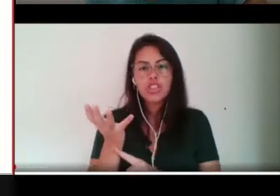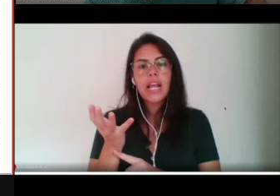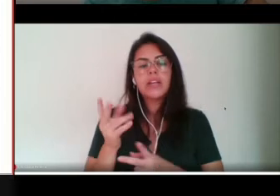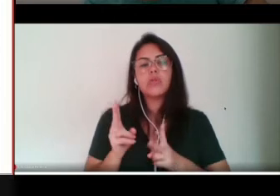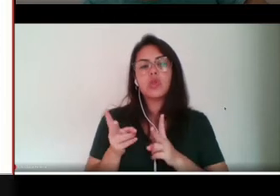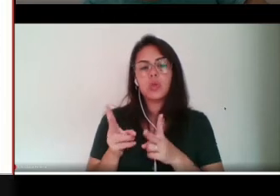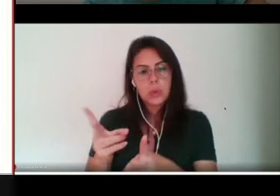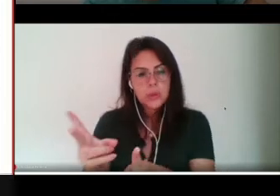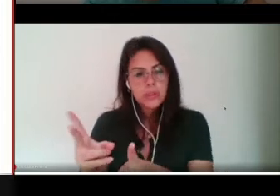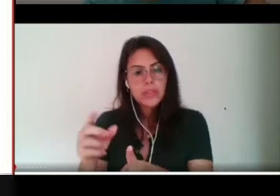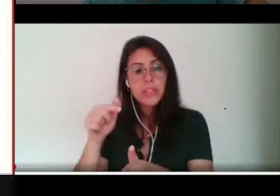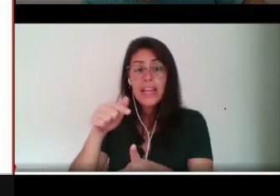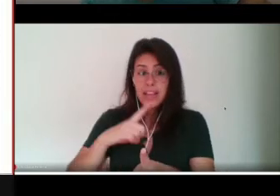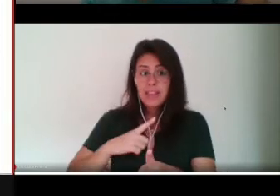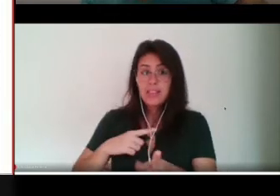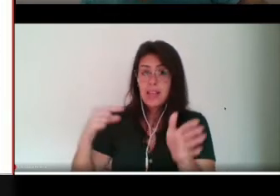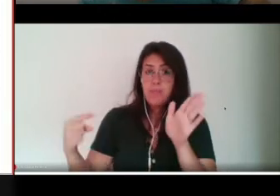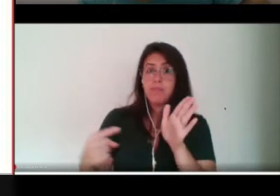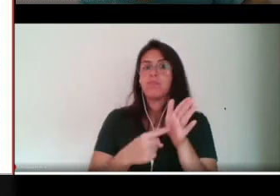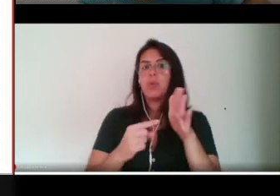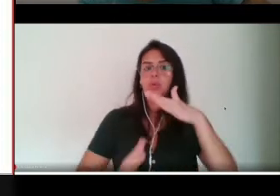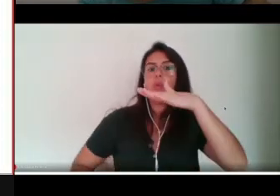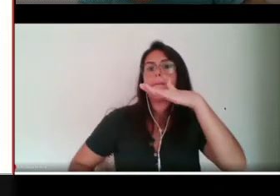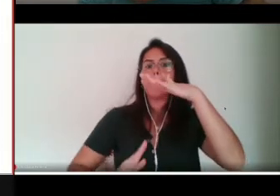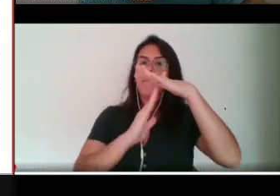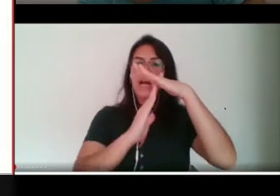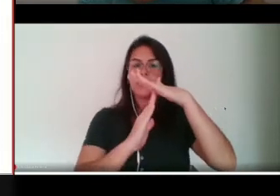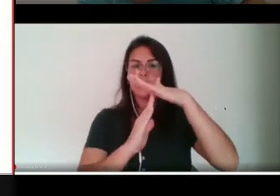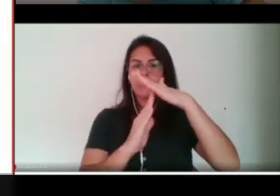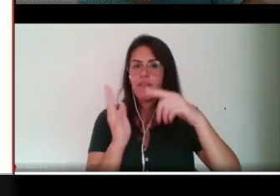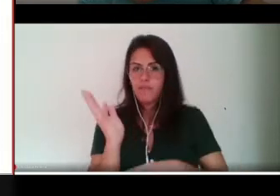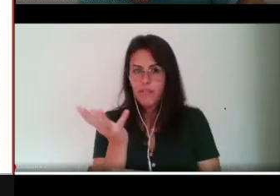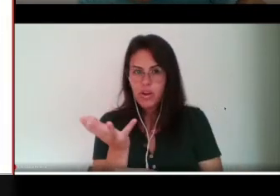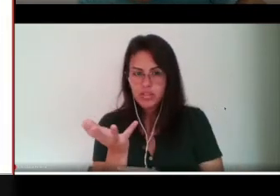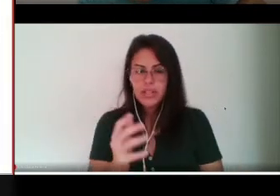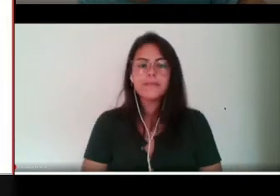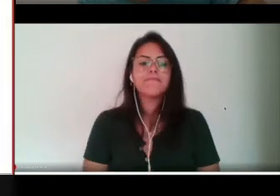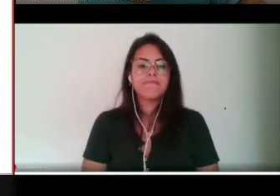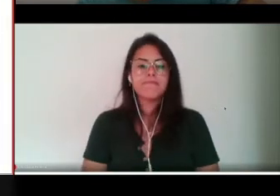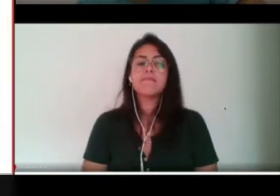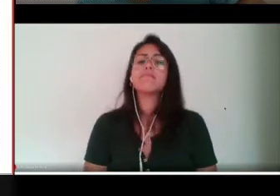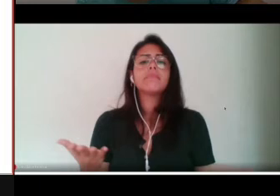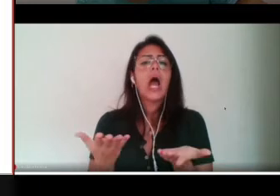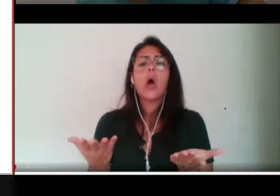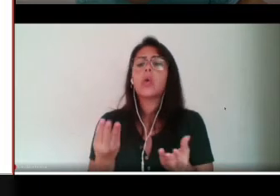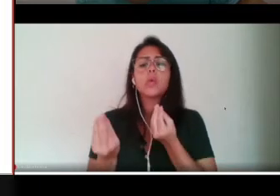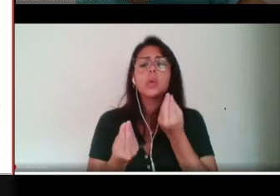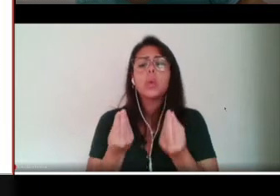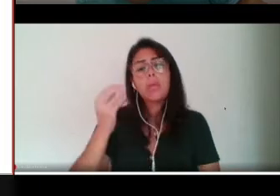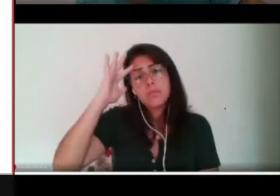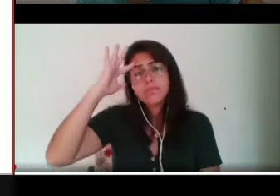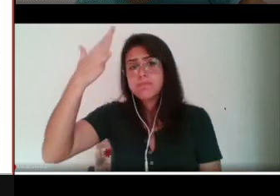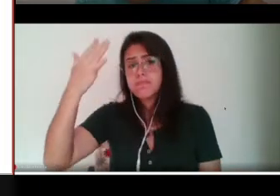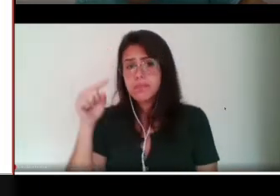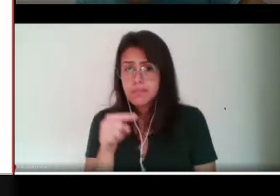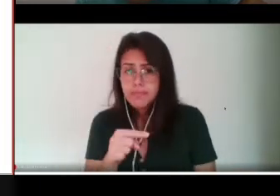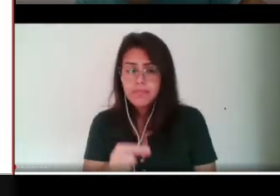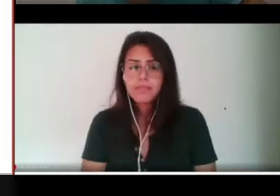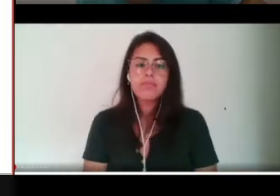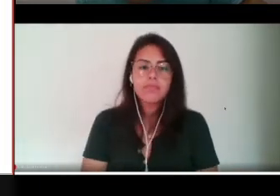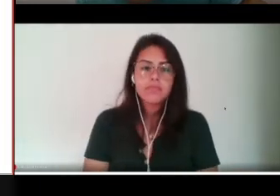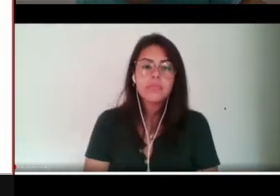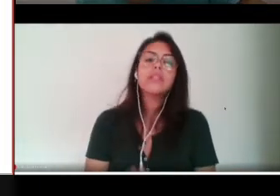velocista, certo? E aí, agora, como é que eu resolvo isso? Eu vou pegar as equações de cinemática